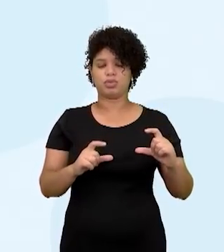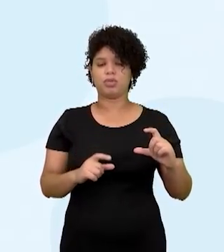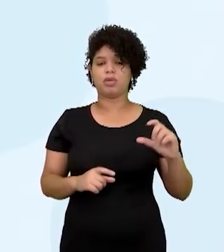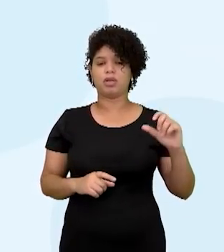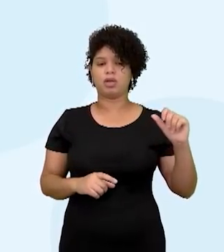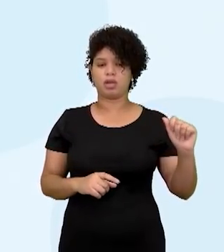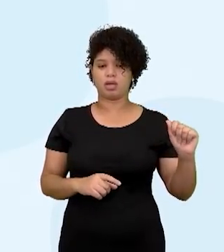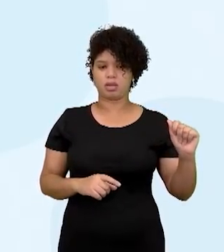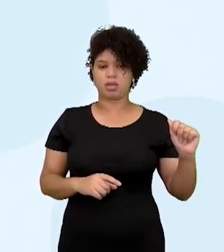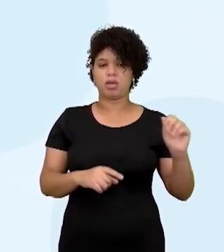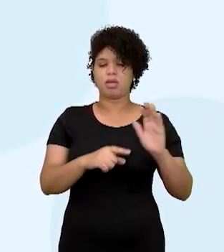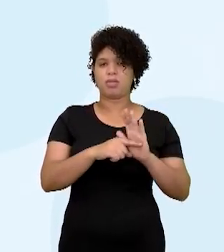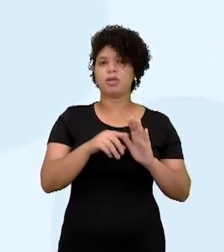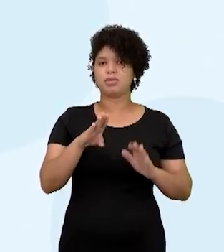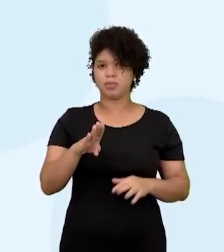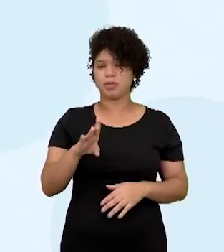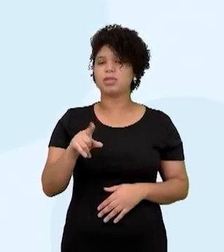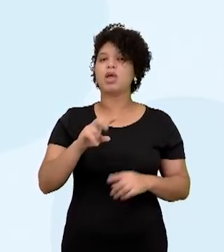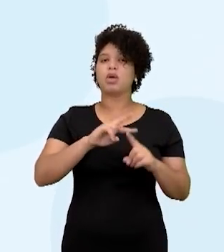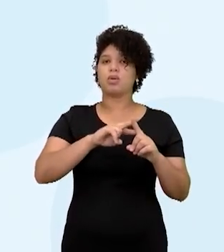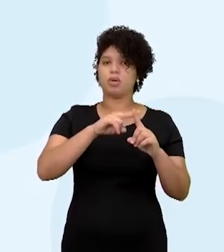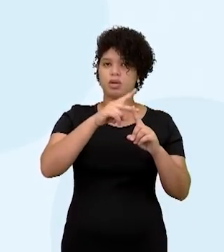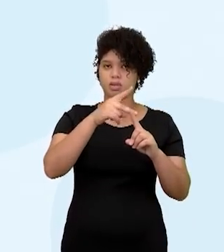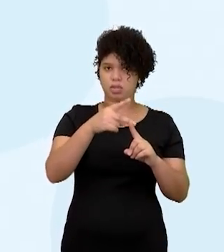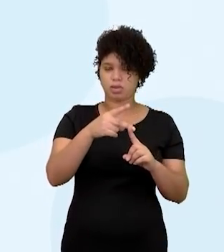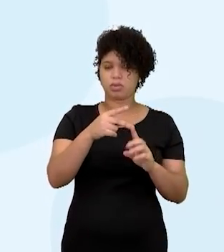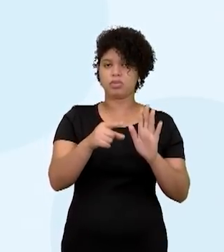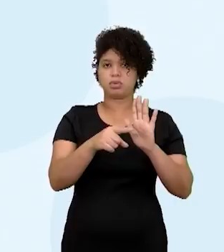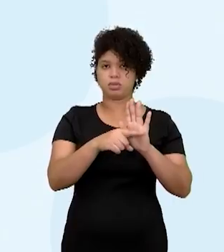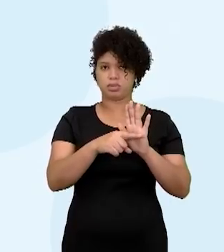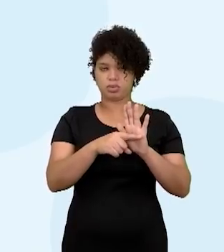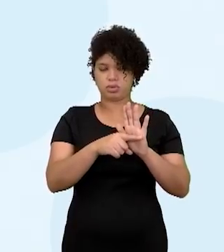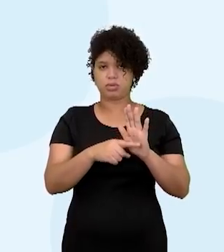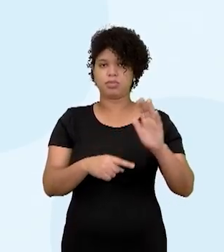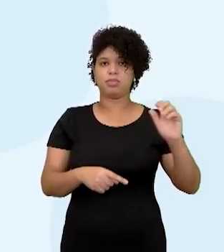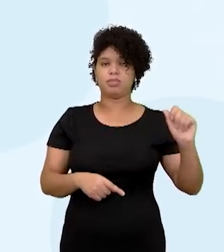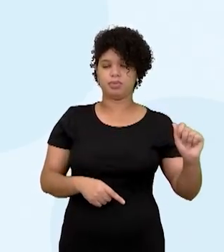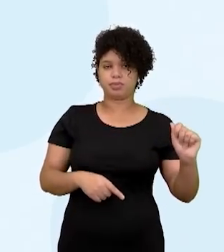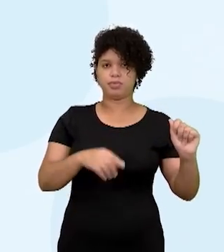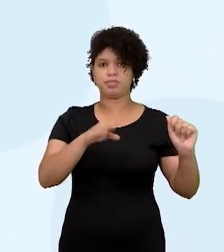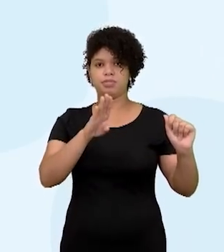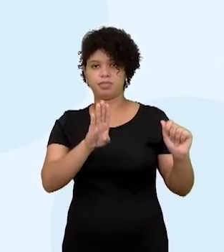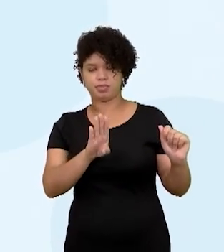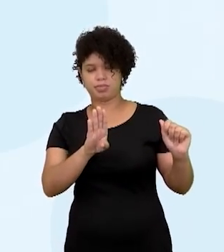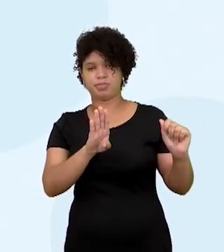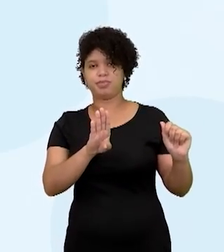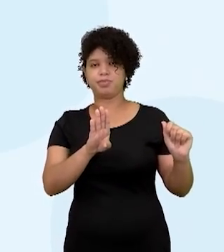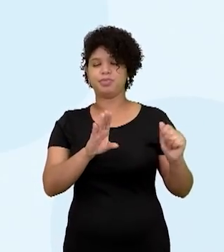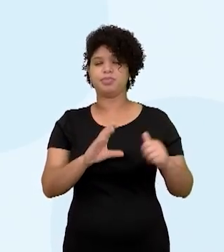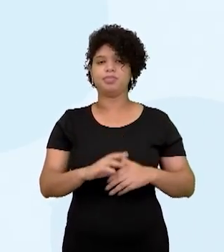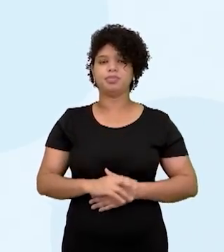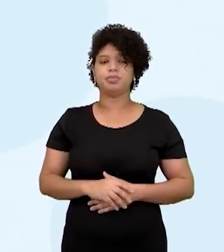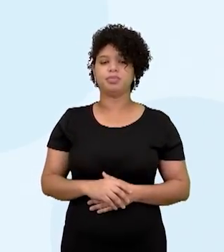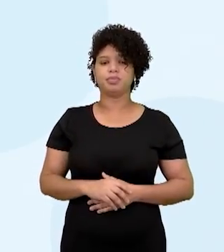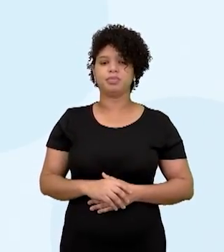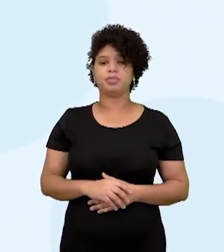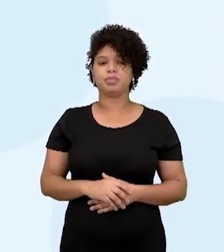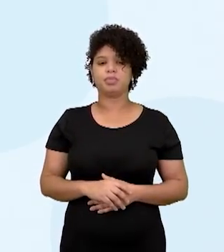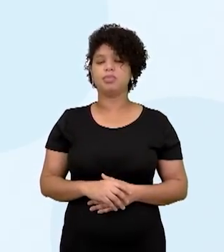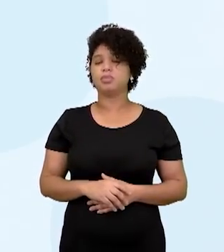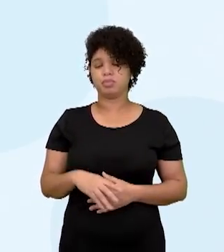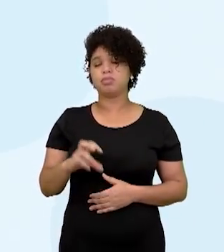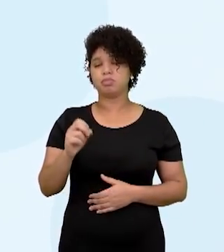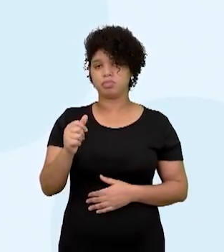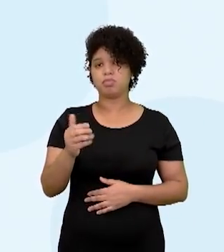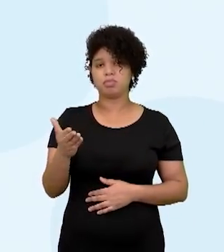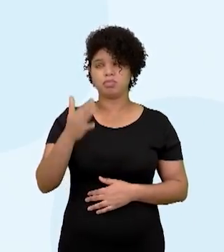A menos B, entre parênteses, ao quadrado. Então, eu tenho o quadrado da diferença, que é o sinal de menos, de dois termos. Professora, tudo bem,